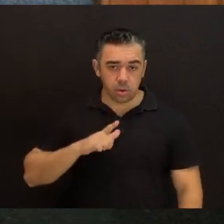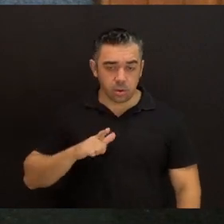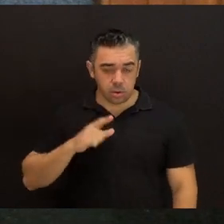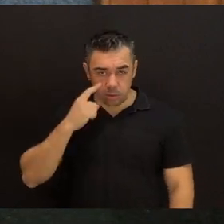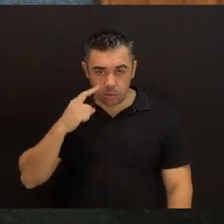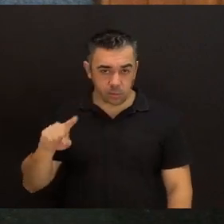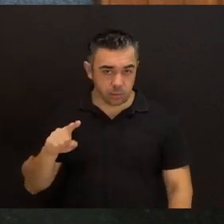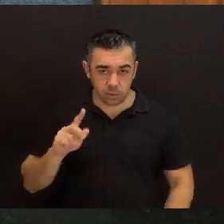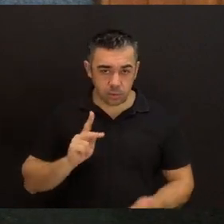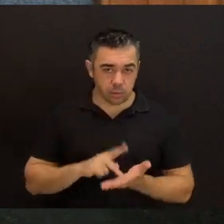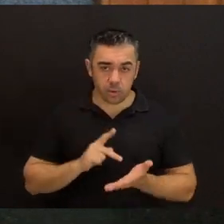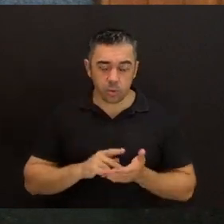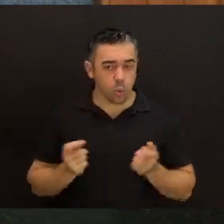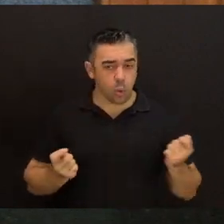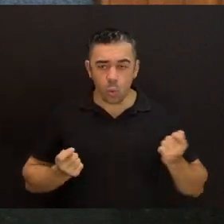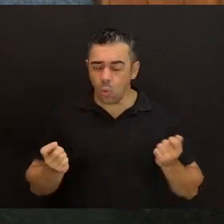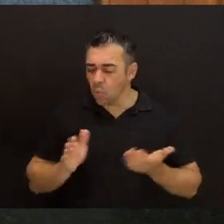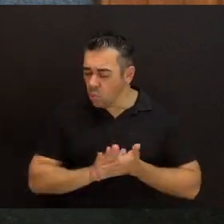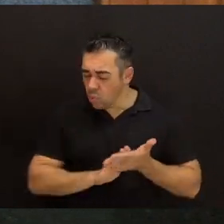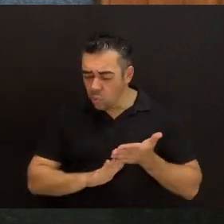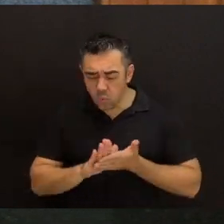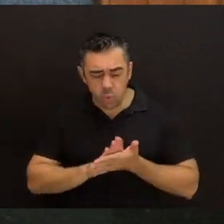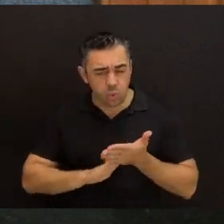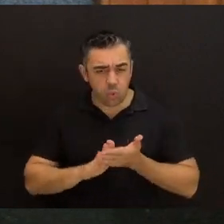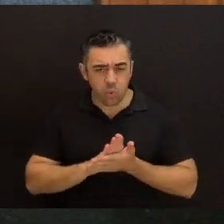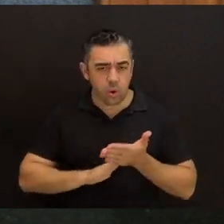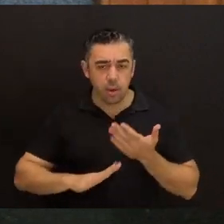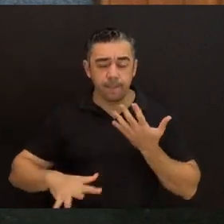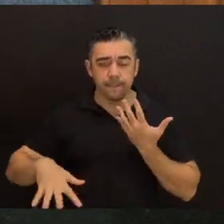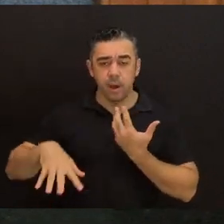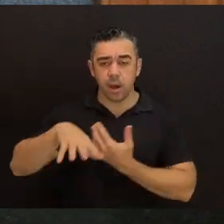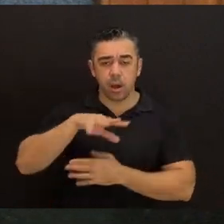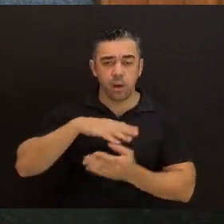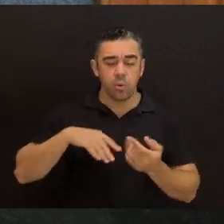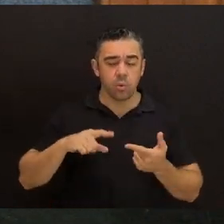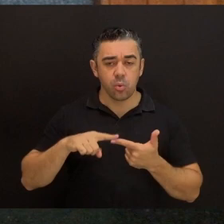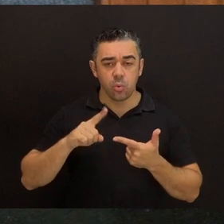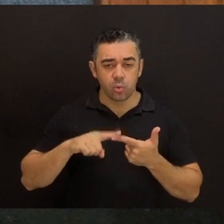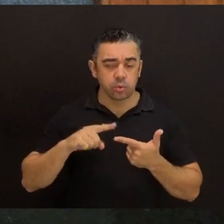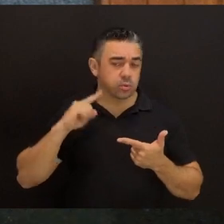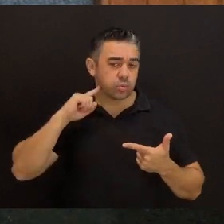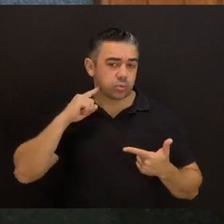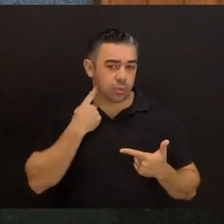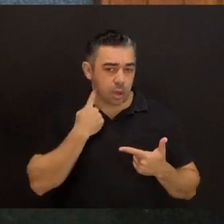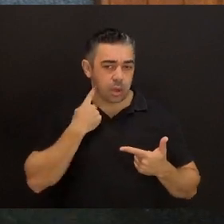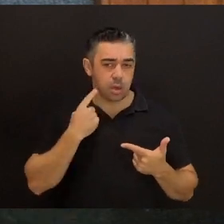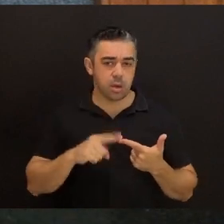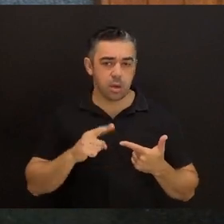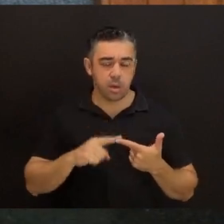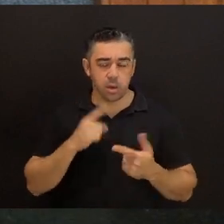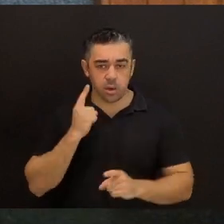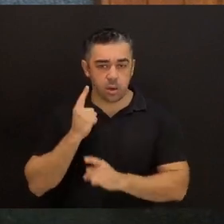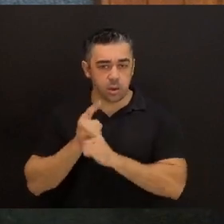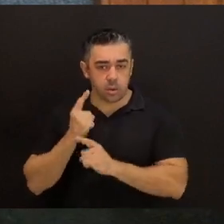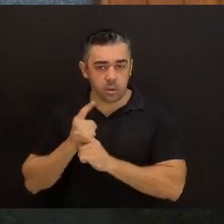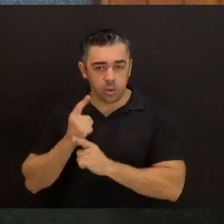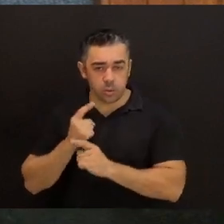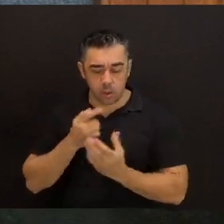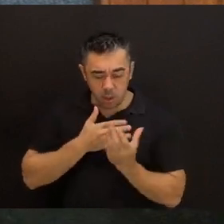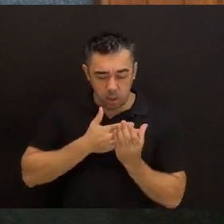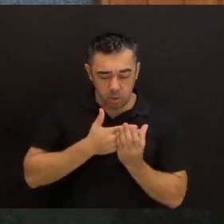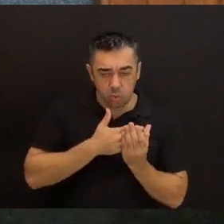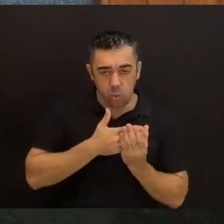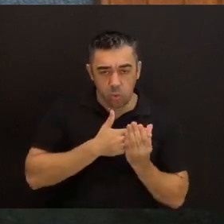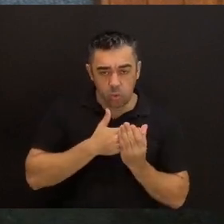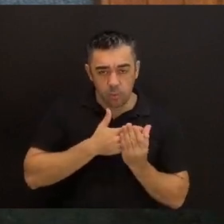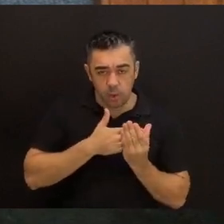não tem controle de nada do que tá lá dentro uma bagunça uma poeira eu encontrei senhor documentos da Secretaria Municipal de